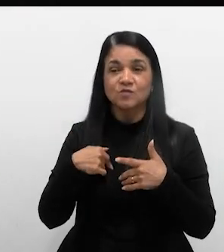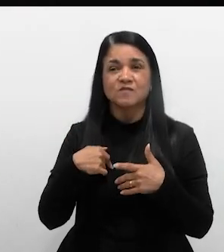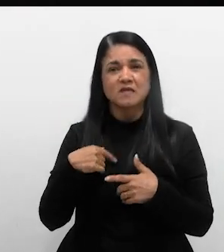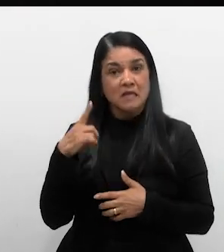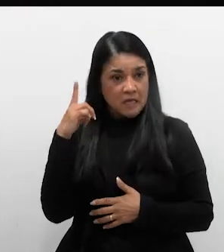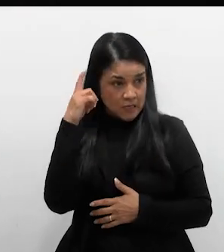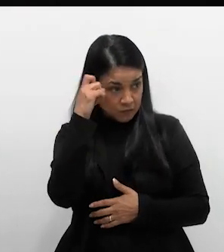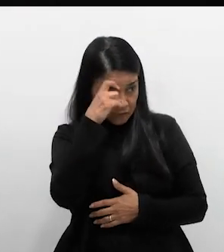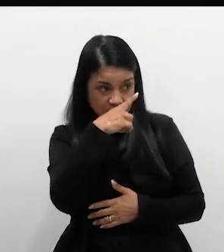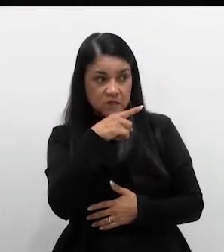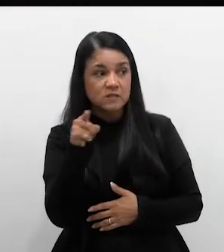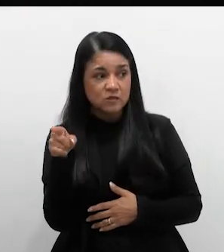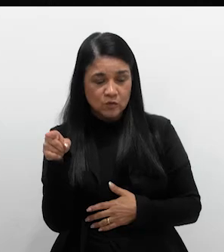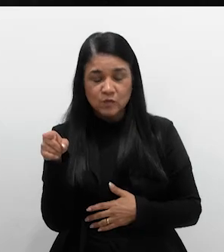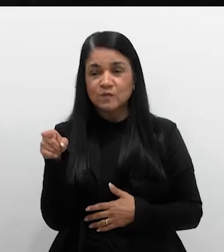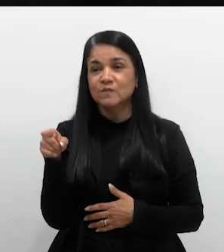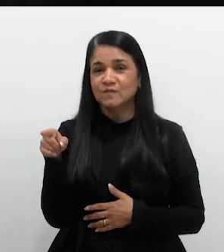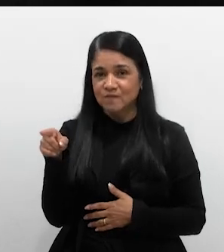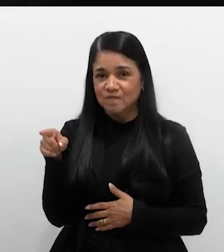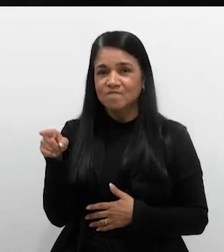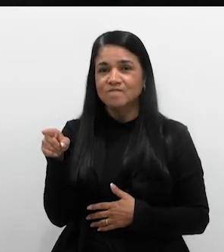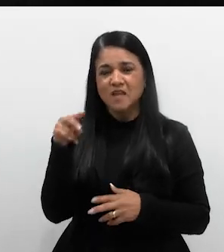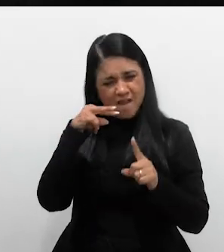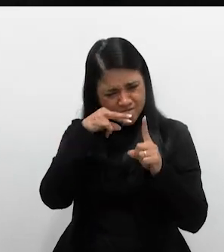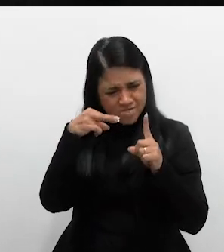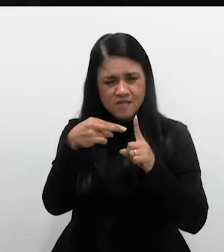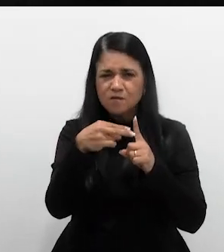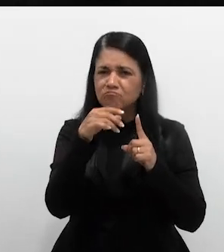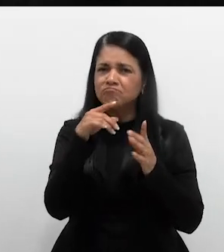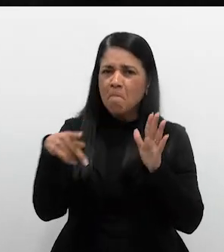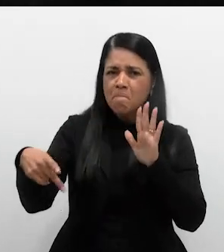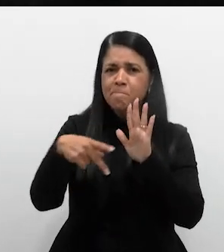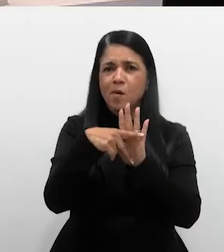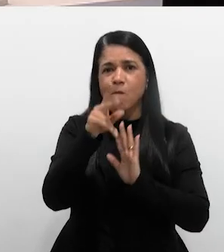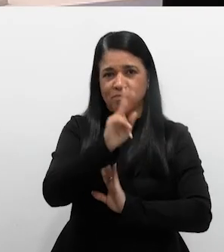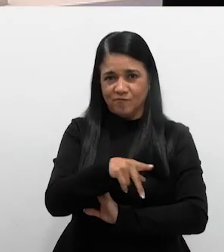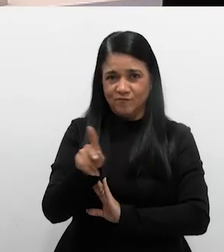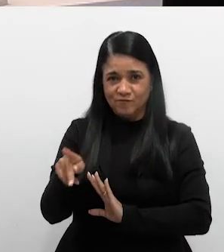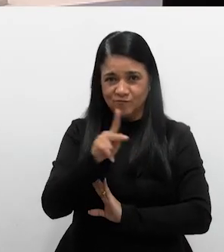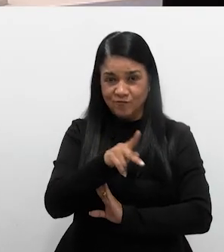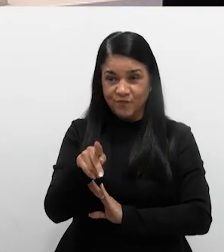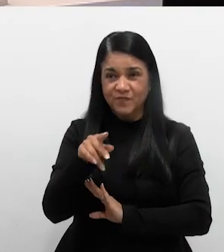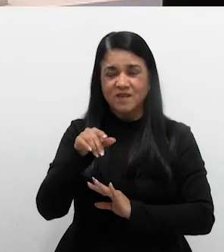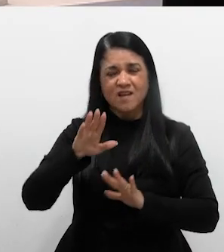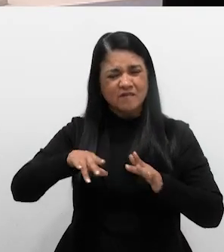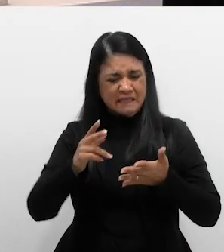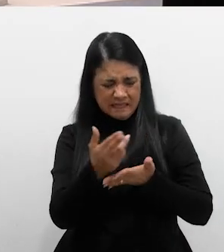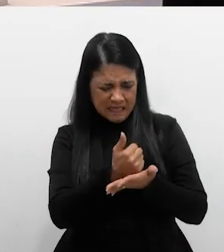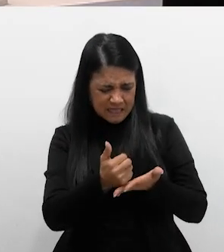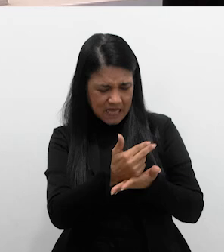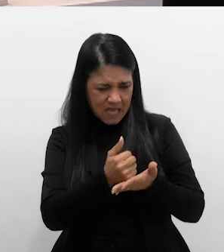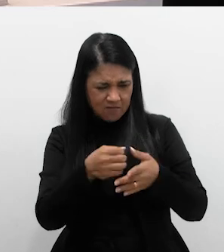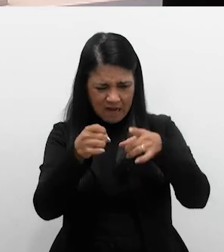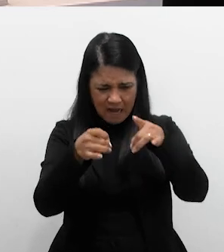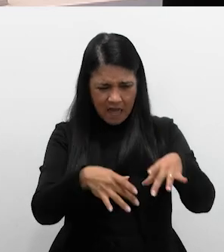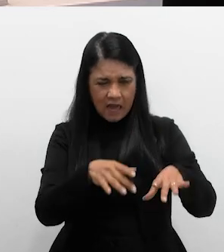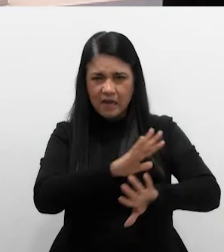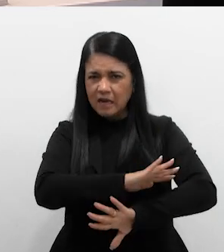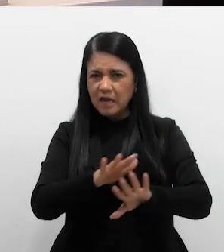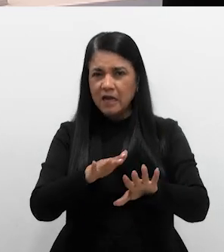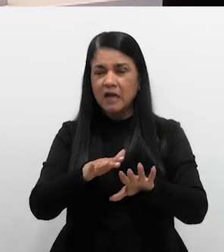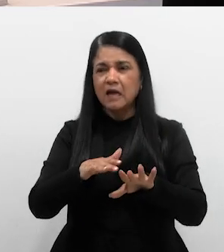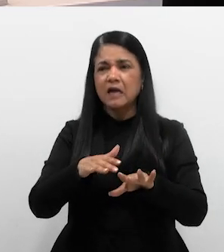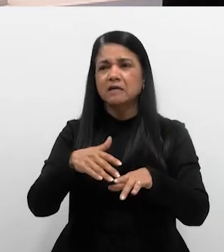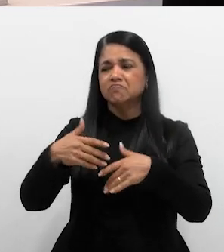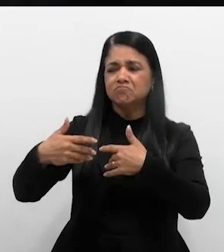artisticamente como O patrimônio, que é né? difícil, O né? que é difícil, é difícil. Difícil. É visão de professora, né? Porque geralmente a gente faz os desenhos, deixa, às vezes você vai para